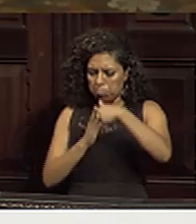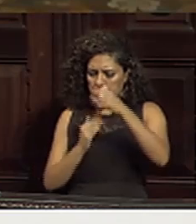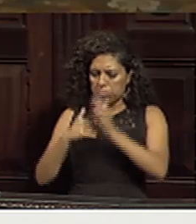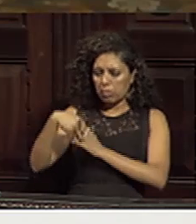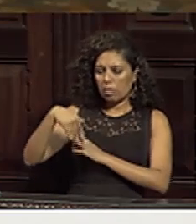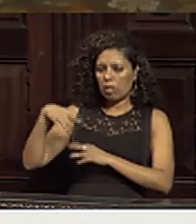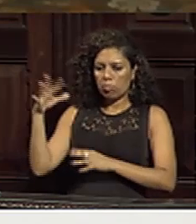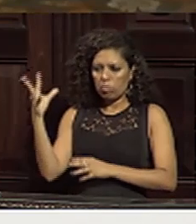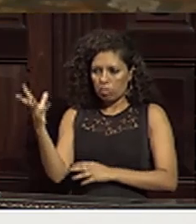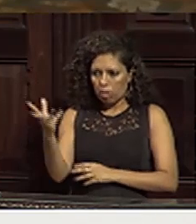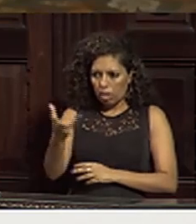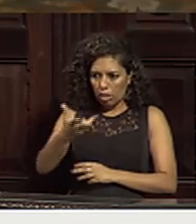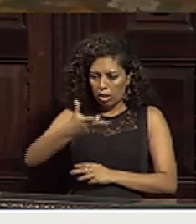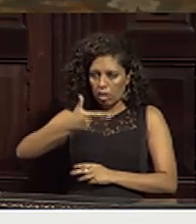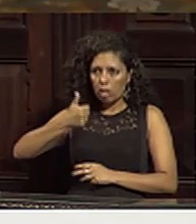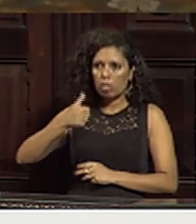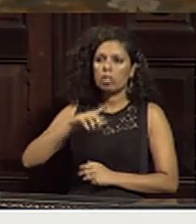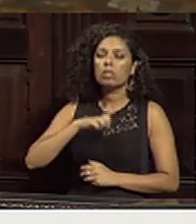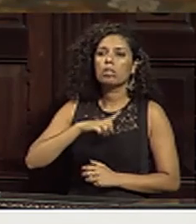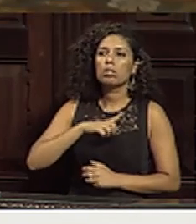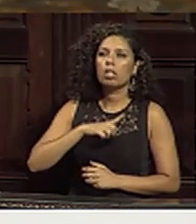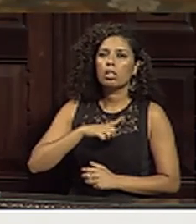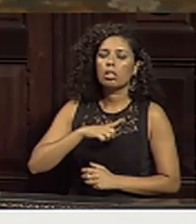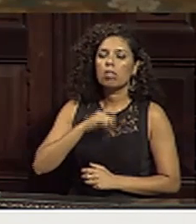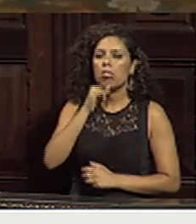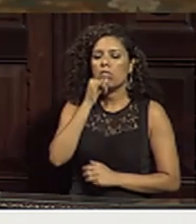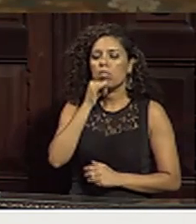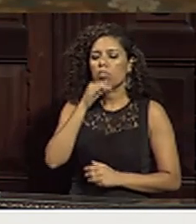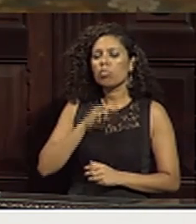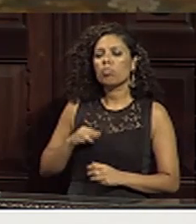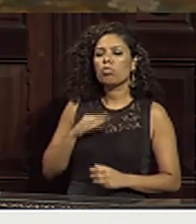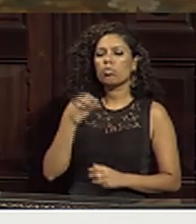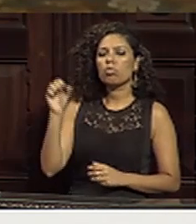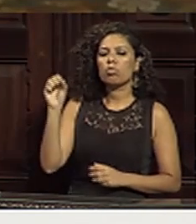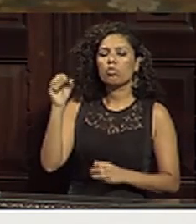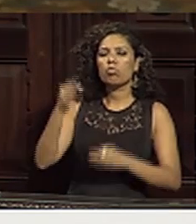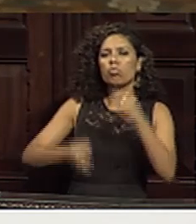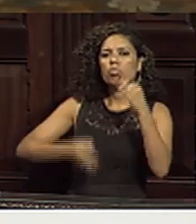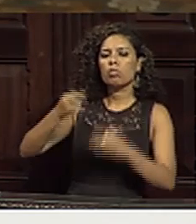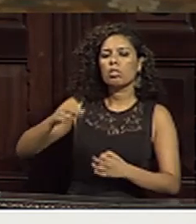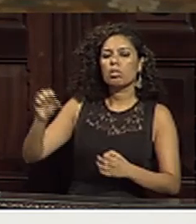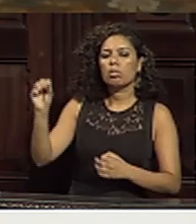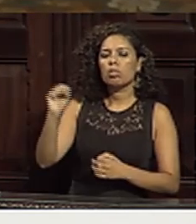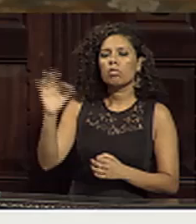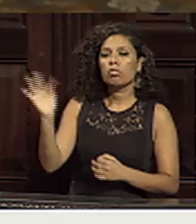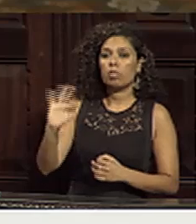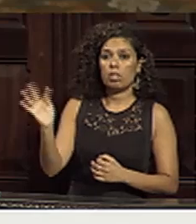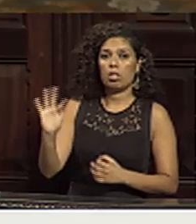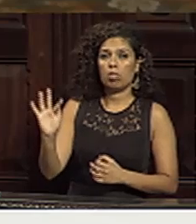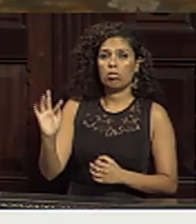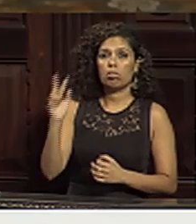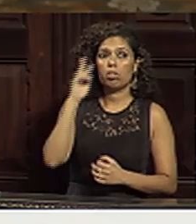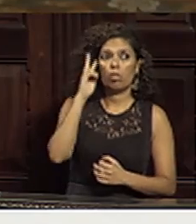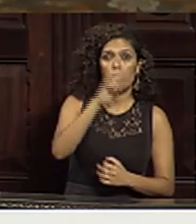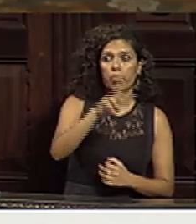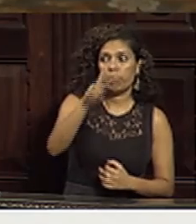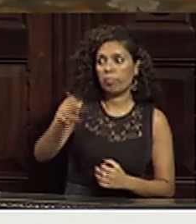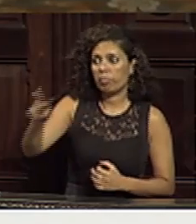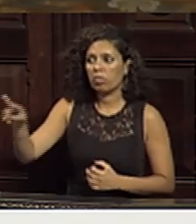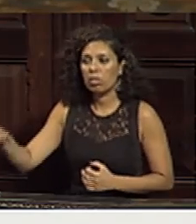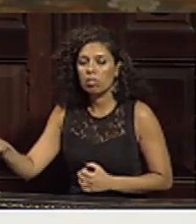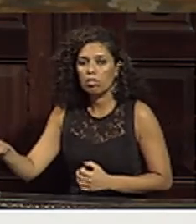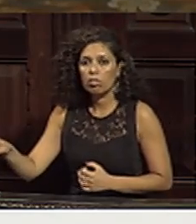de alguns ministros do Supremo Tribunal Federal. Já não sei mais como se dá